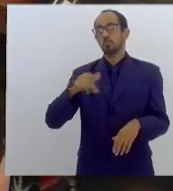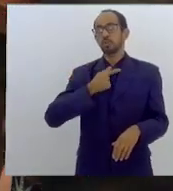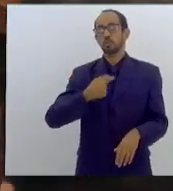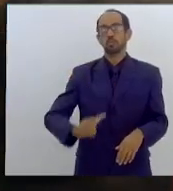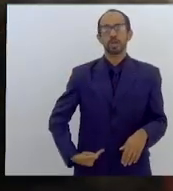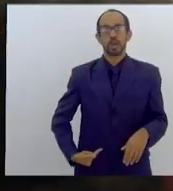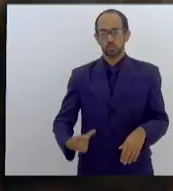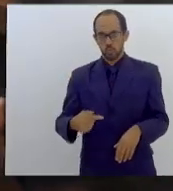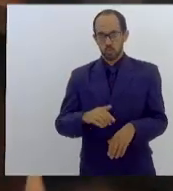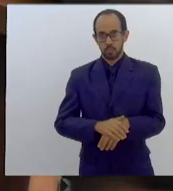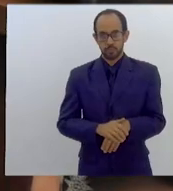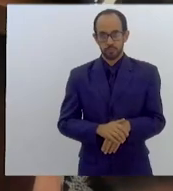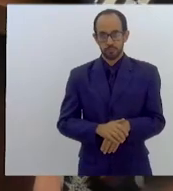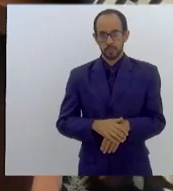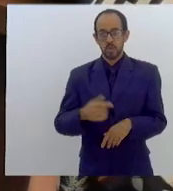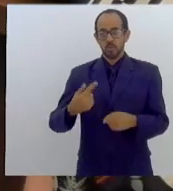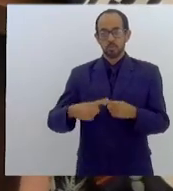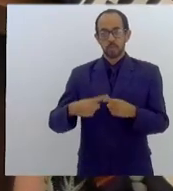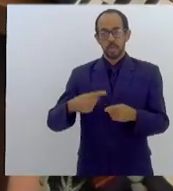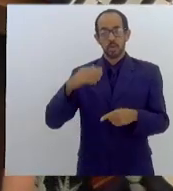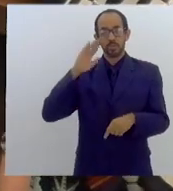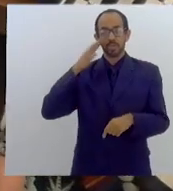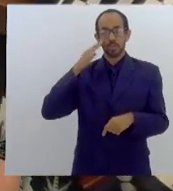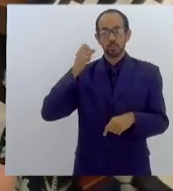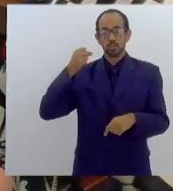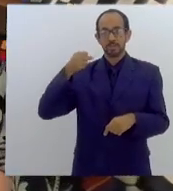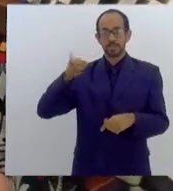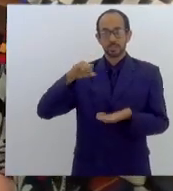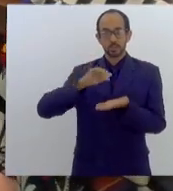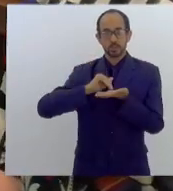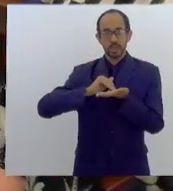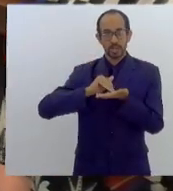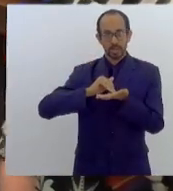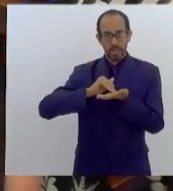entendo que o senhor fez um acordo com o secretário da Casa